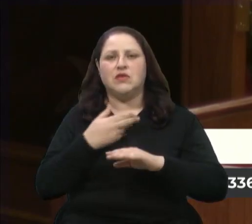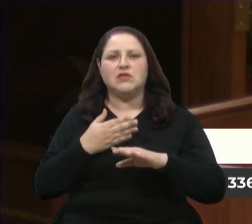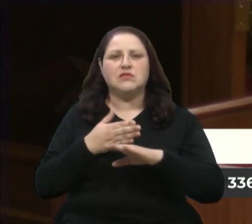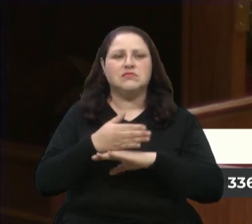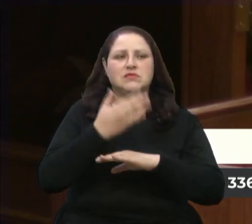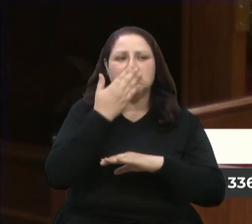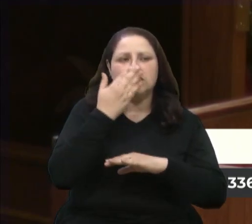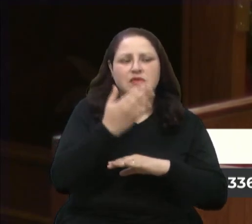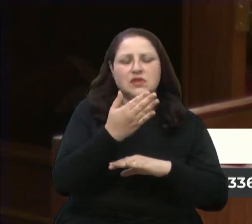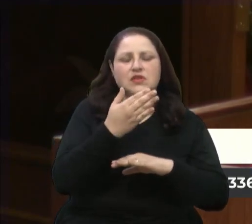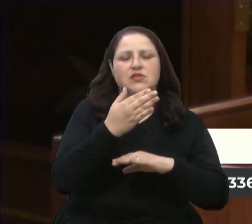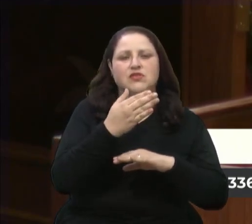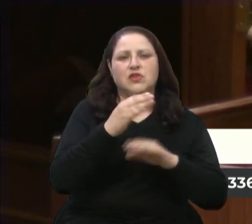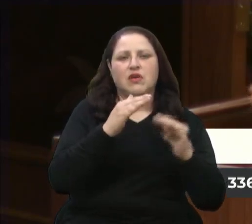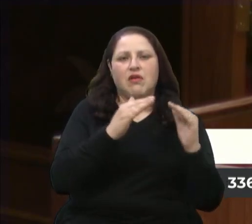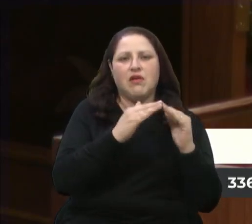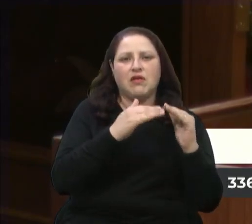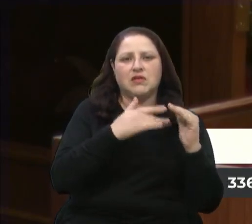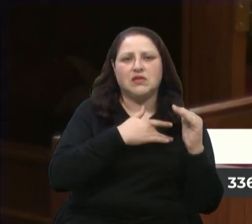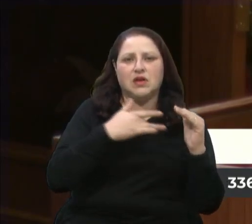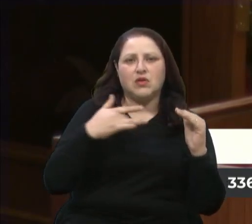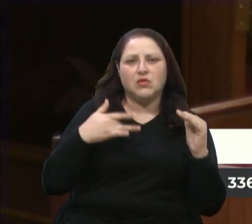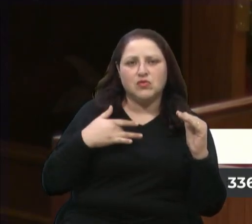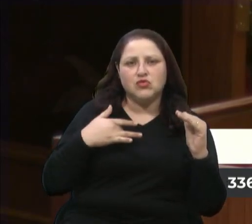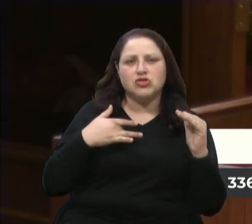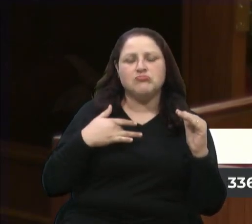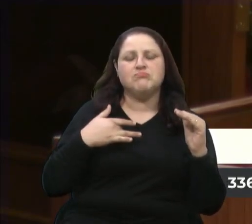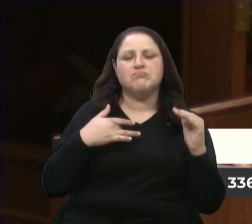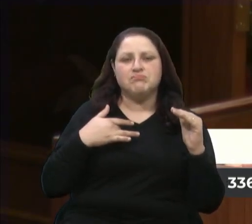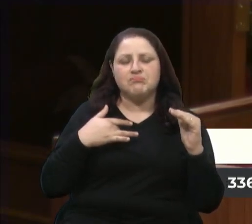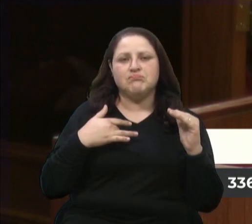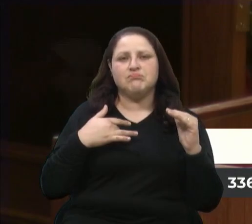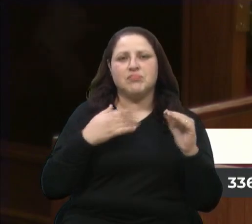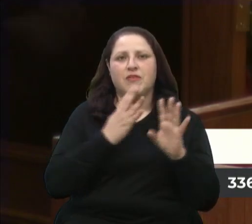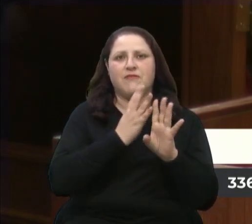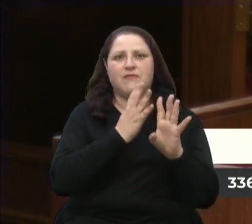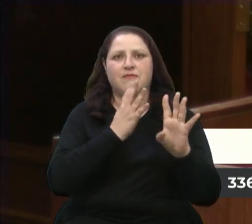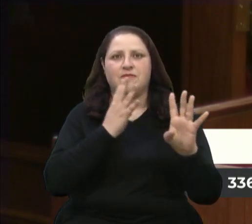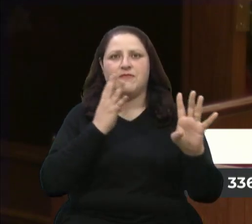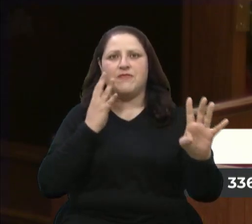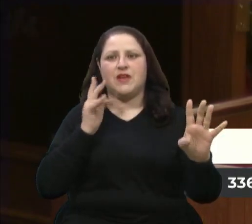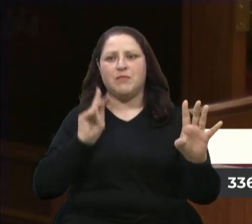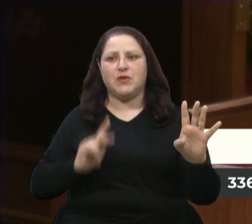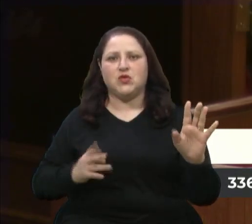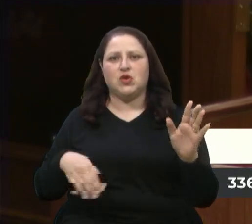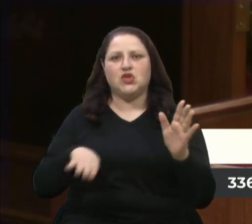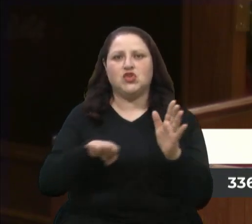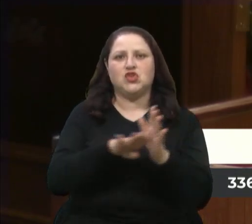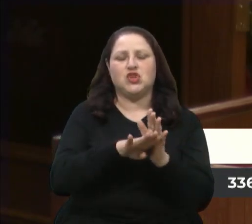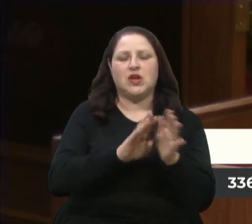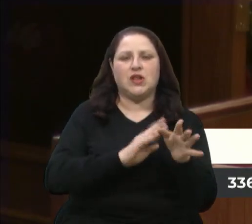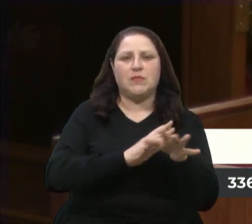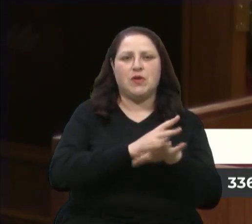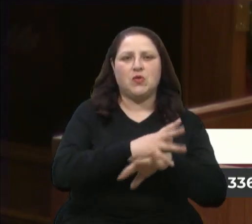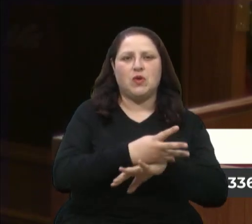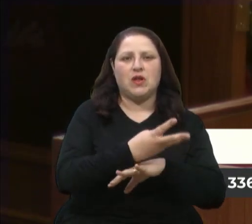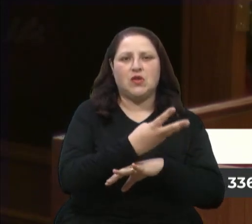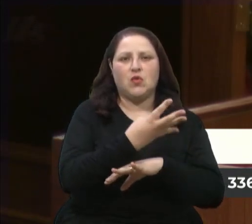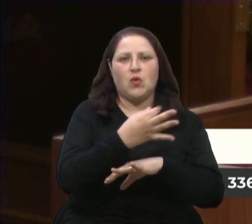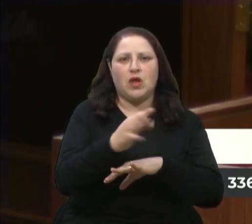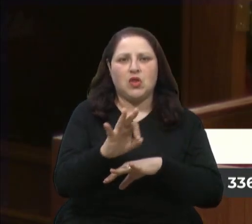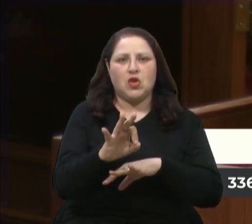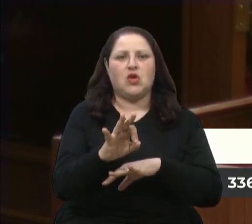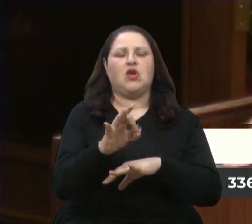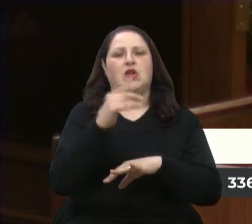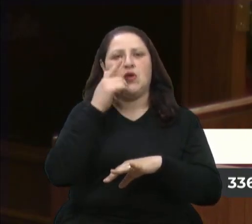imensas, pessoas ficavam desde as 4 da manhã para poder conseguir uma consulta, e ficavam naquelas filas e